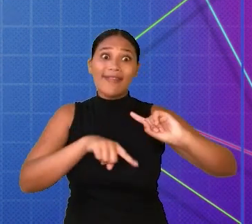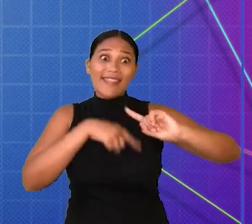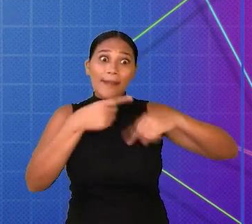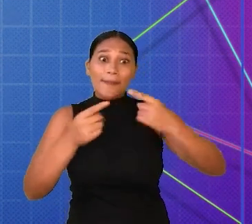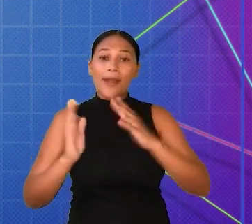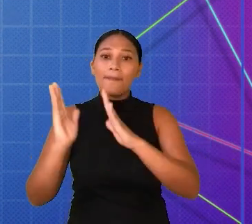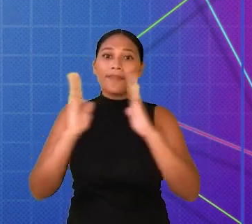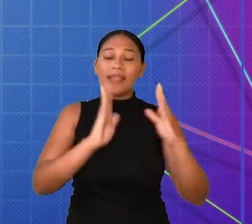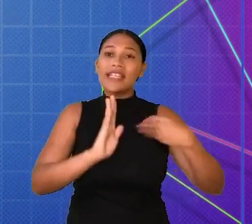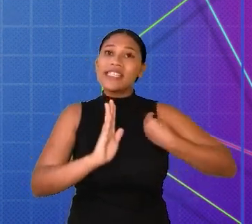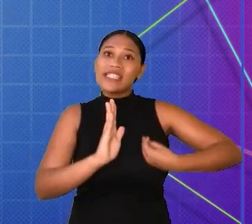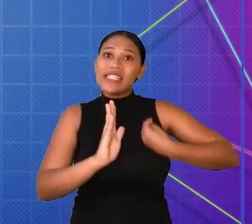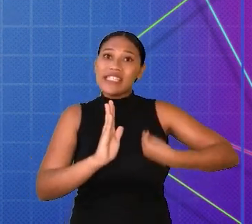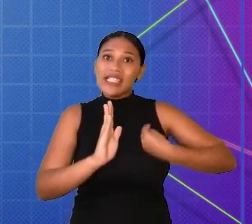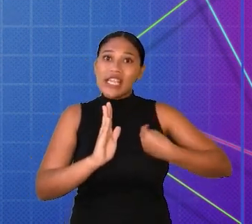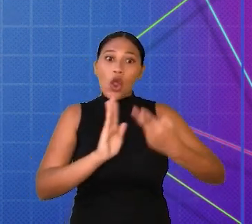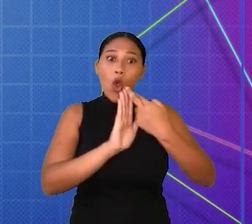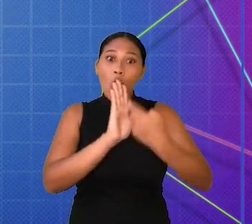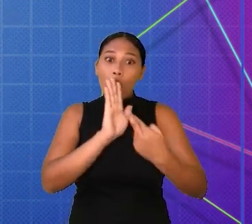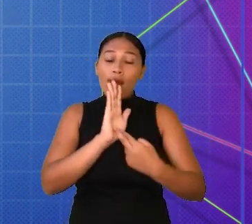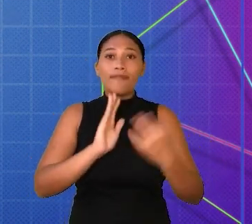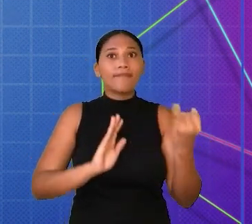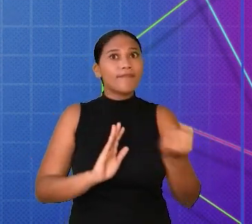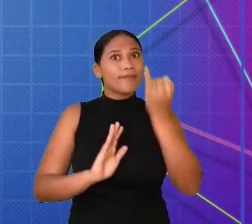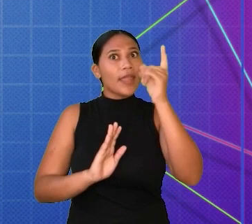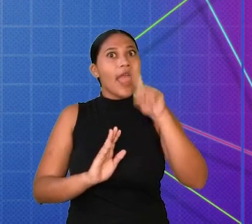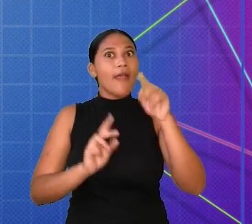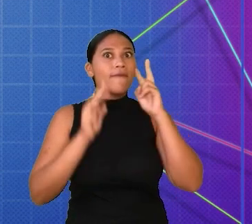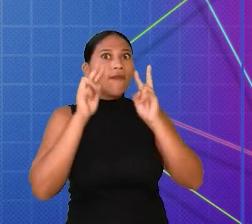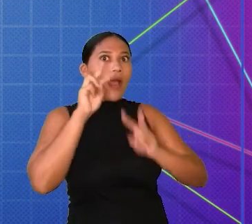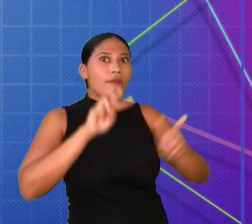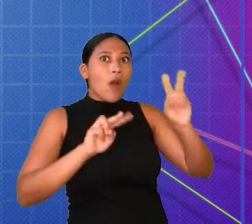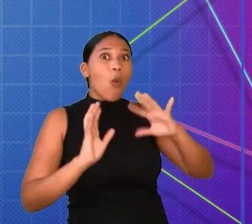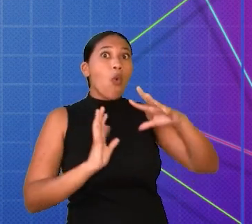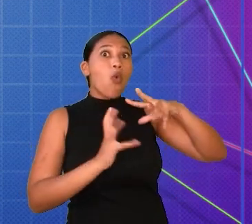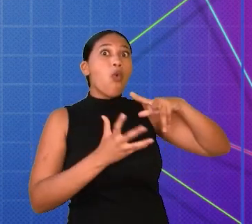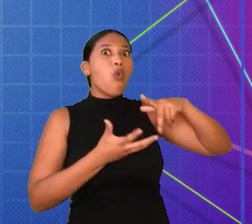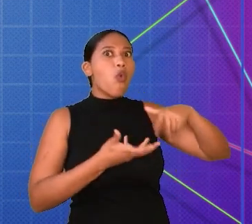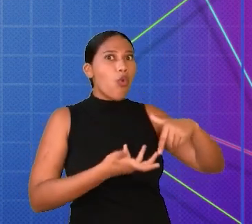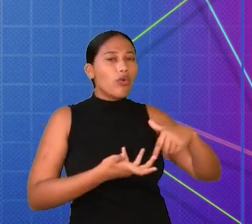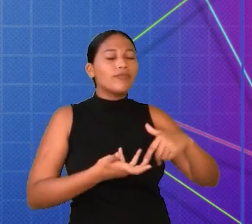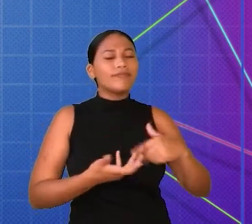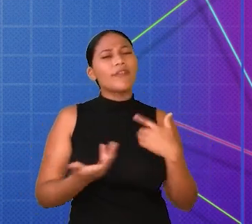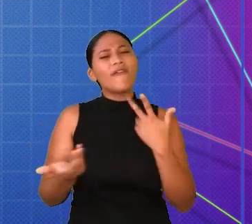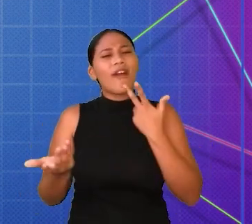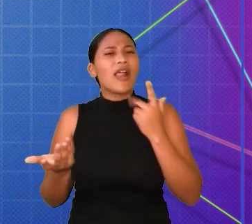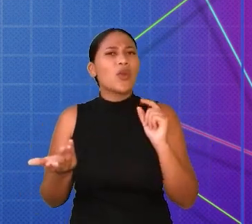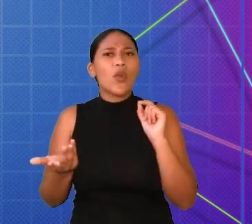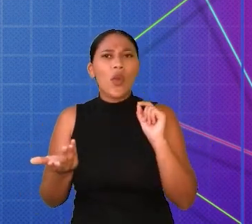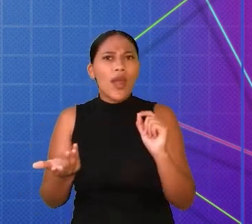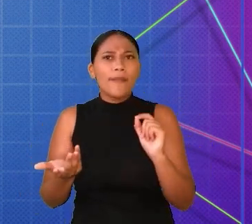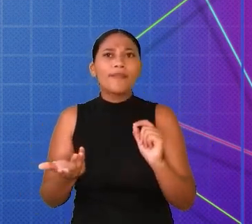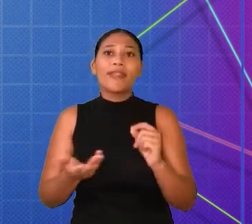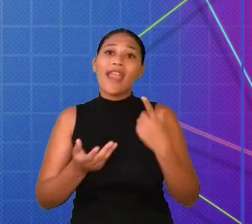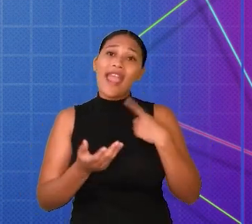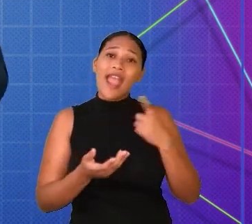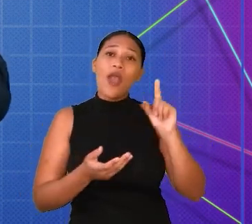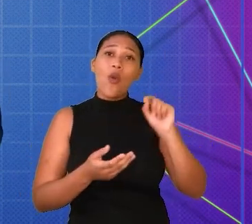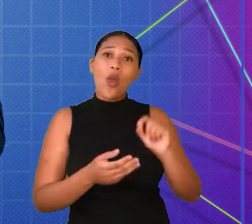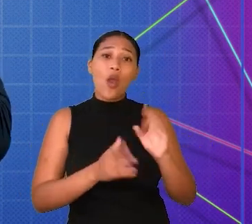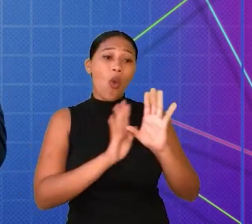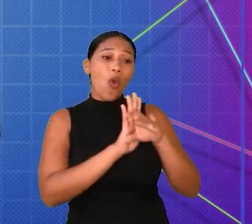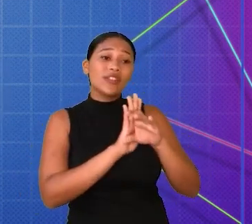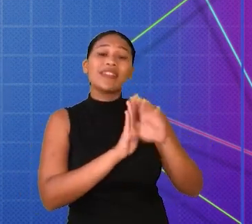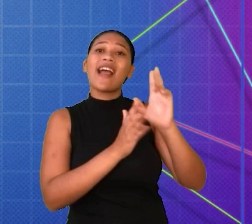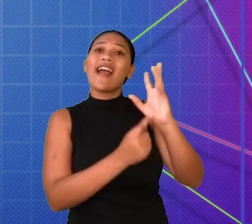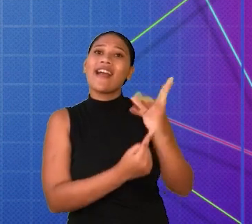trabalhe de maneira homogênea. E depois, a etapa existente após o roteiro é importante para a visualização do mundo que estamos criando. Estamos falando